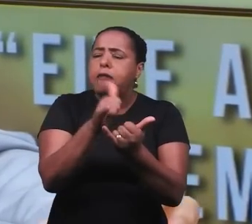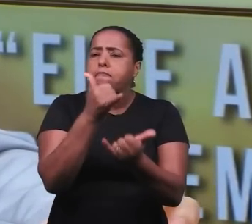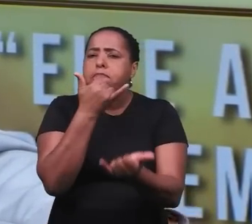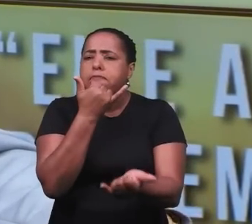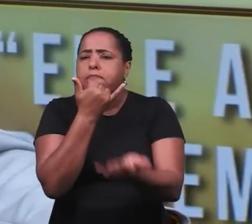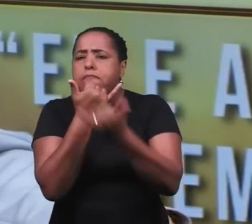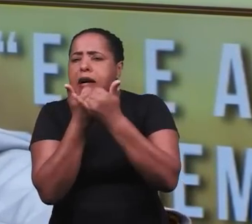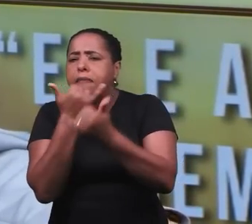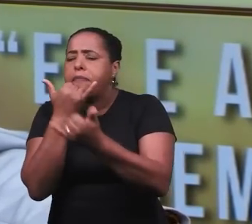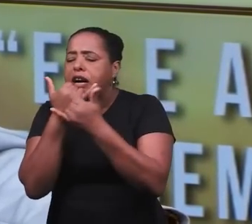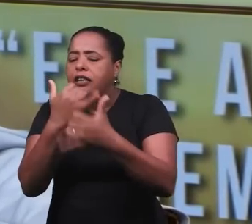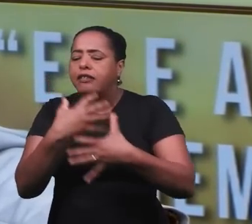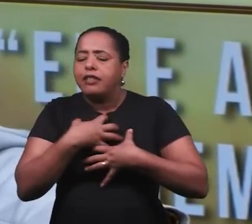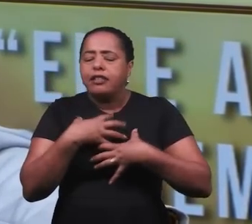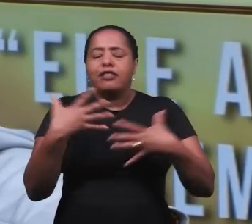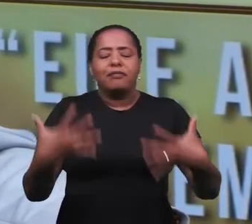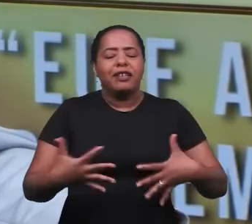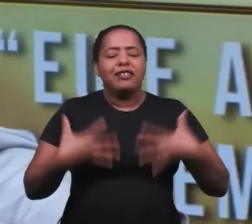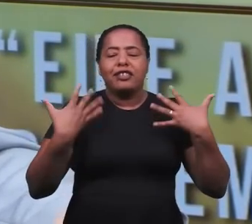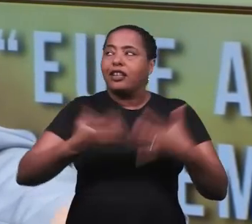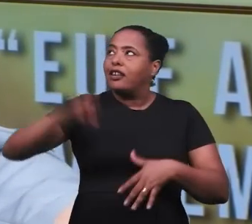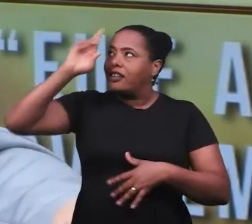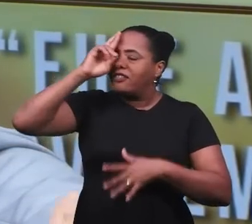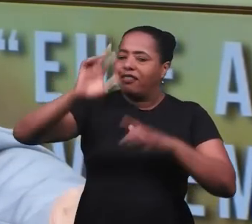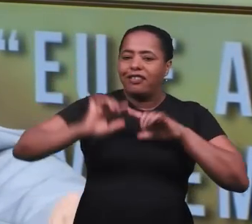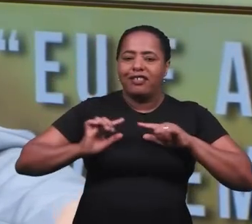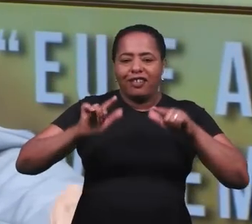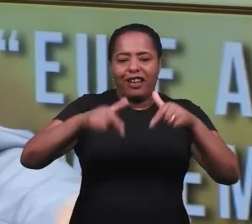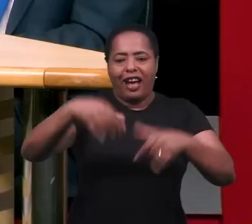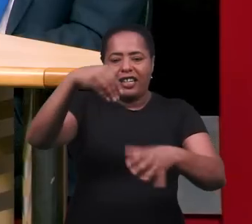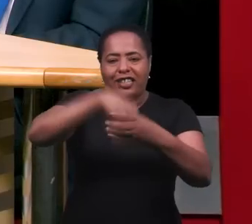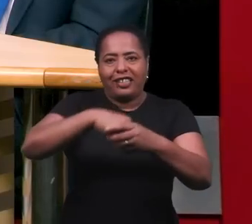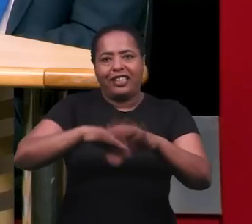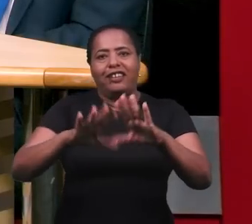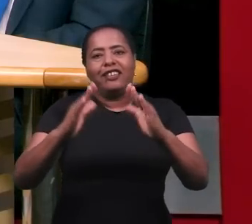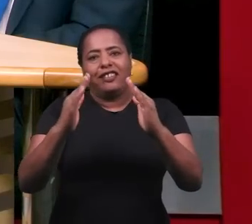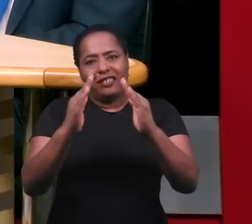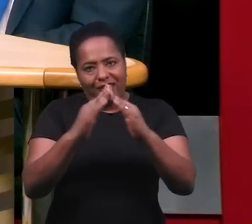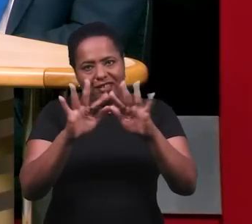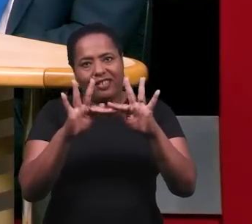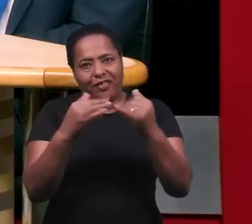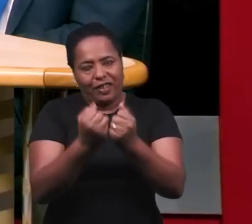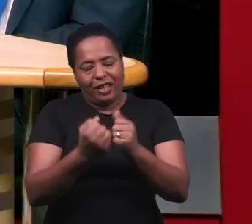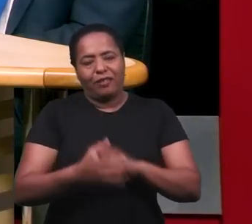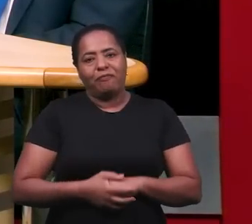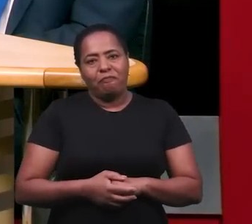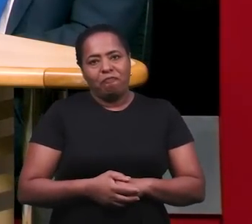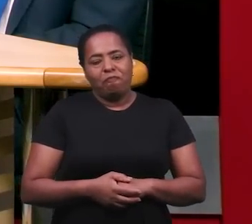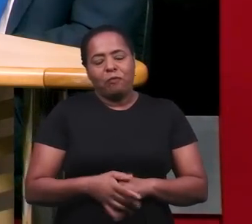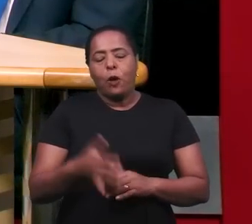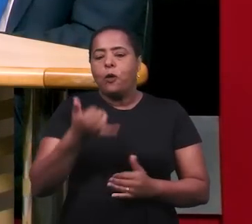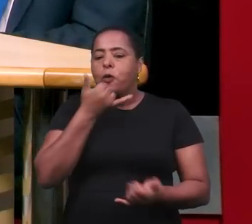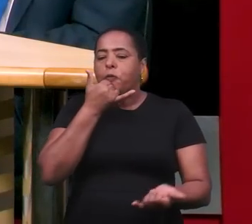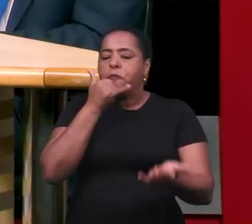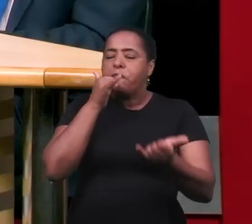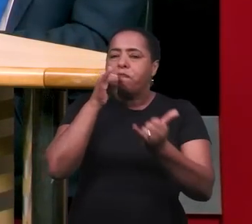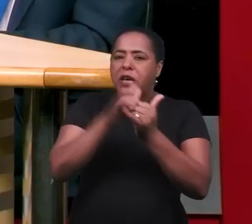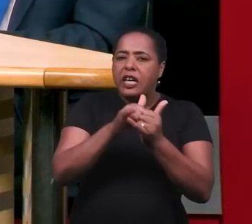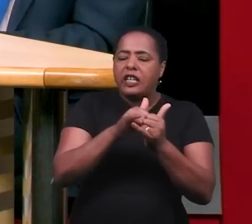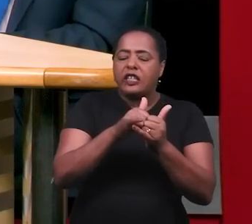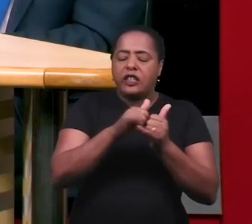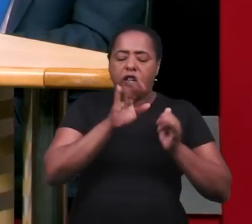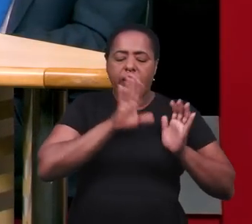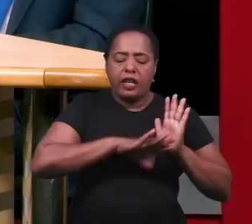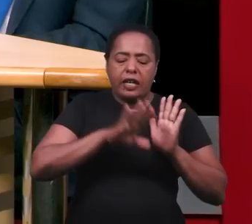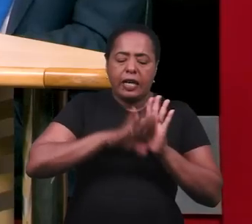perdão, há alegria e o Senhor, Ele opera grandiosamente dentro da nossa casa. Porque o perdão tira